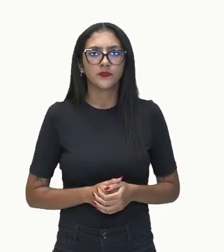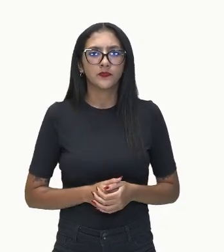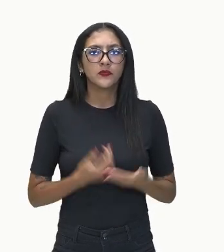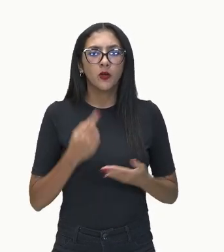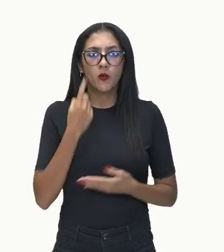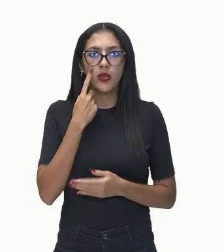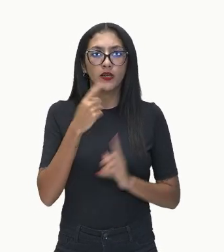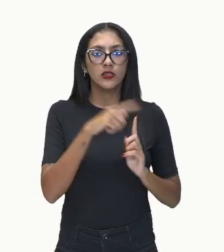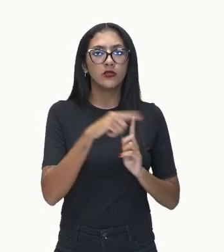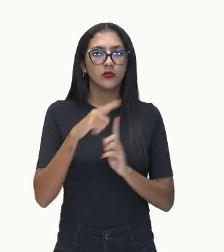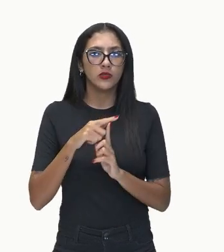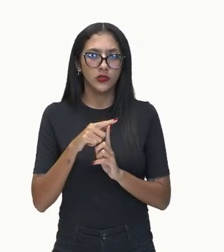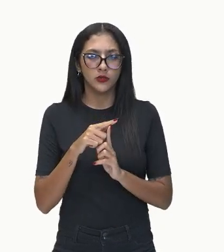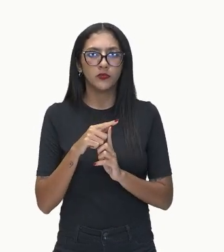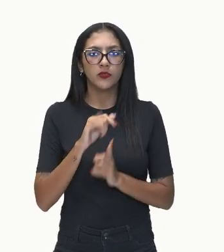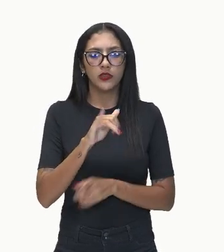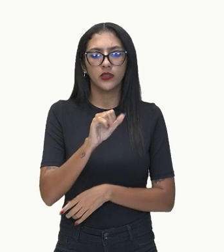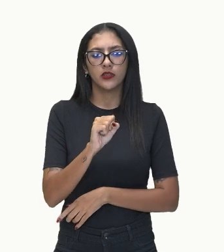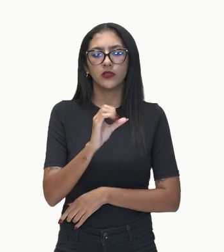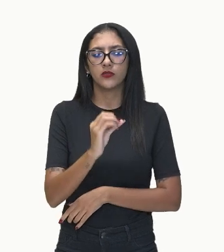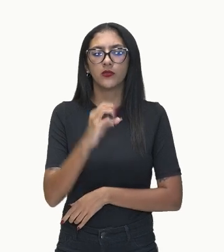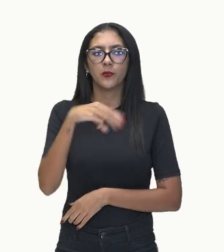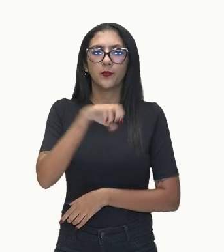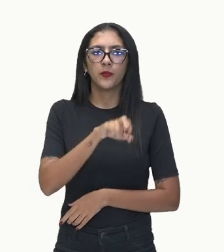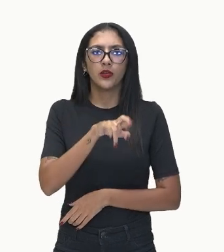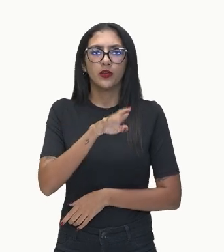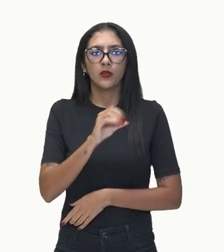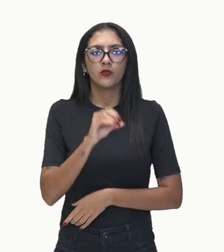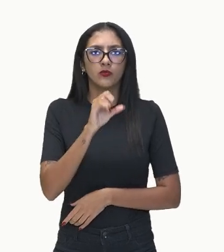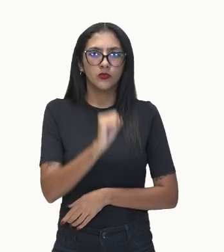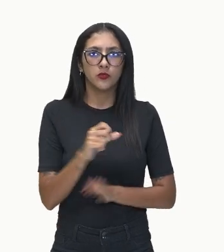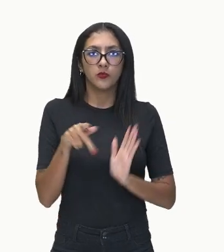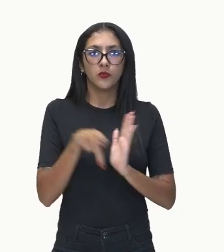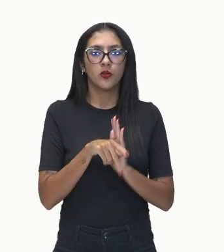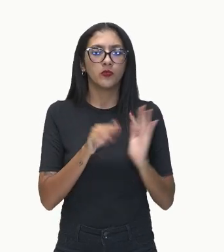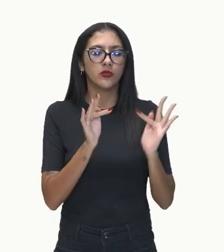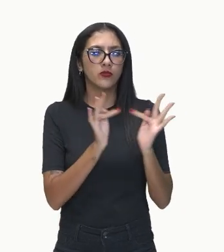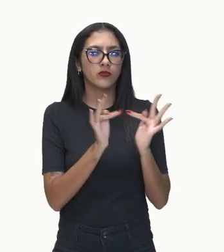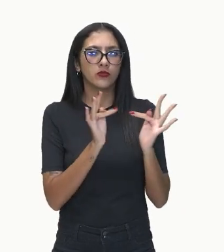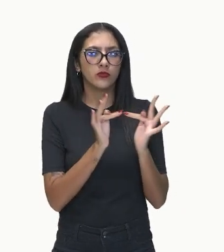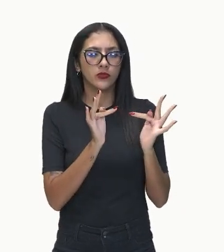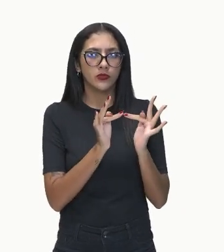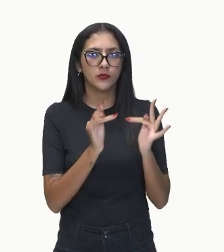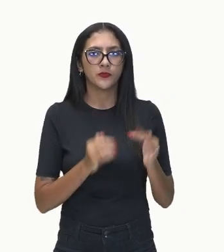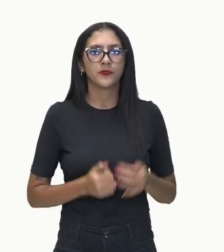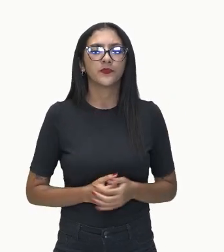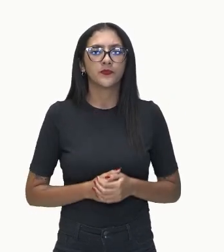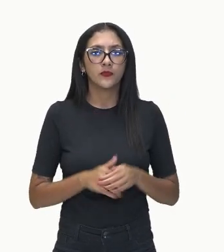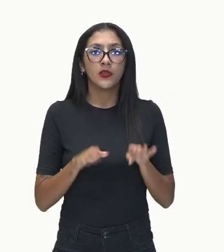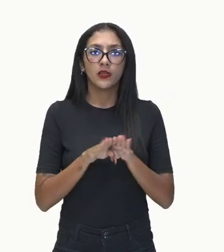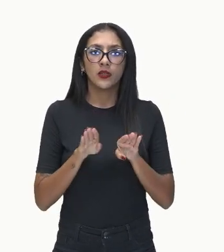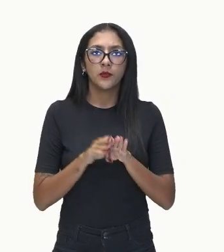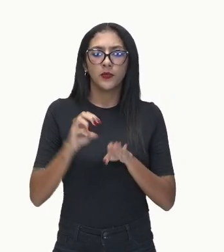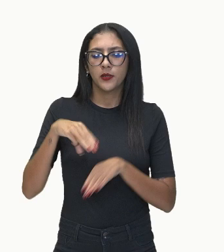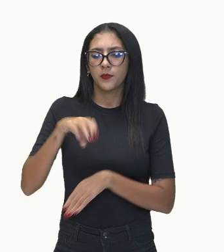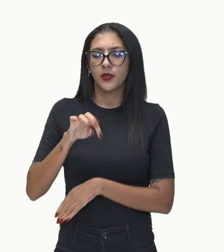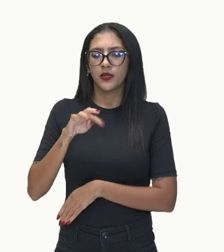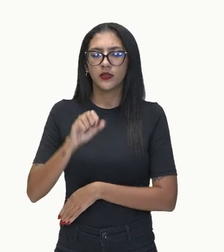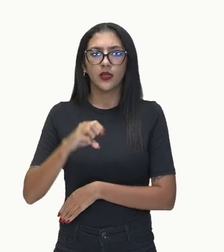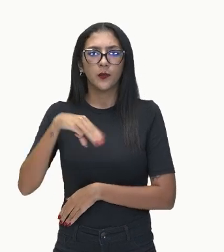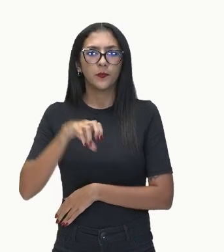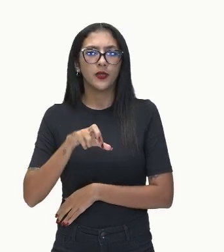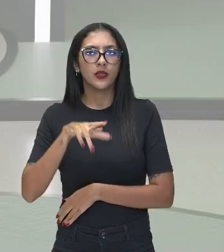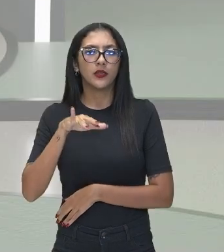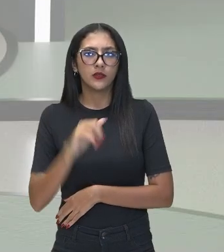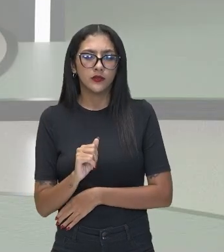isomerias são isômeros de função. Isomeria de função e a metameria. E, por último, eu